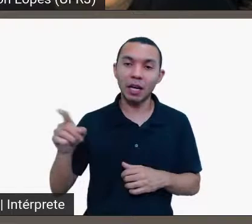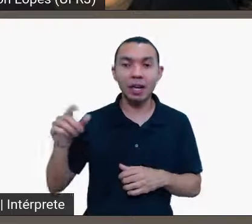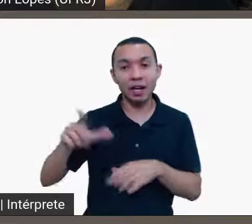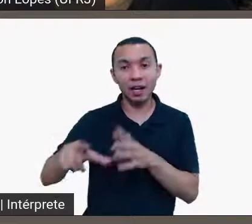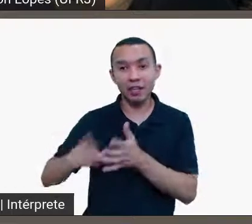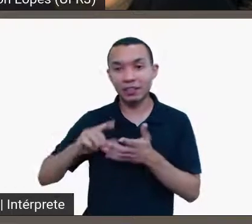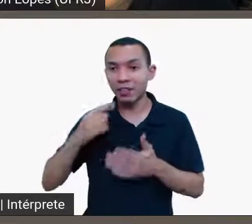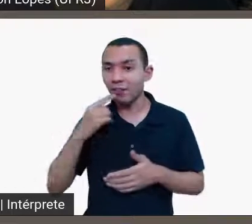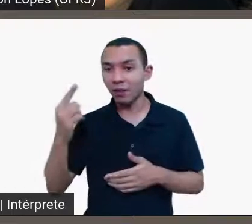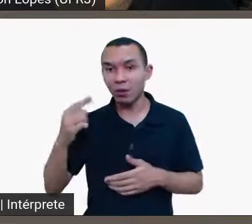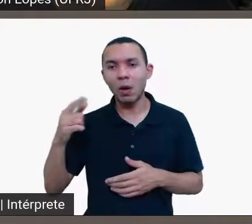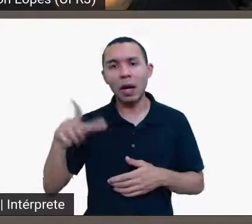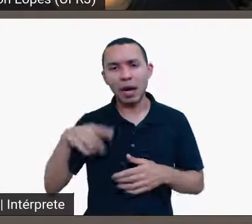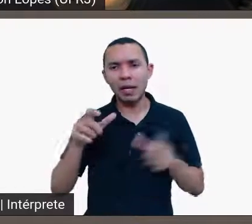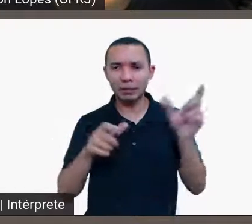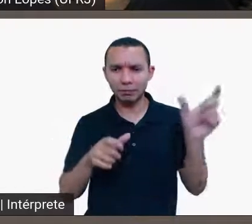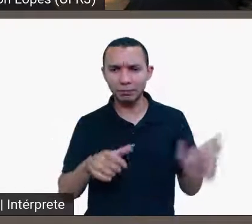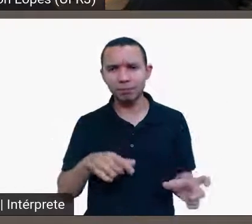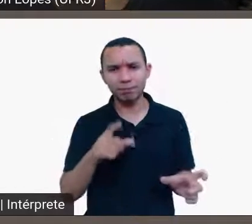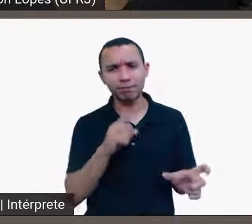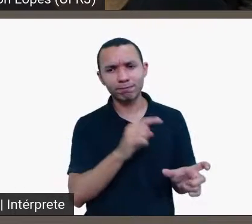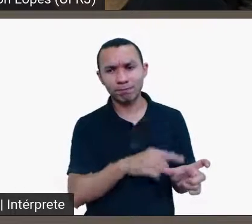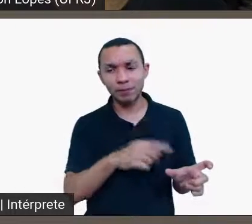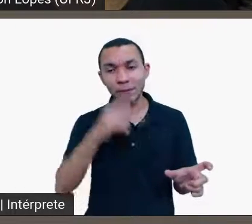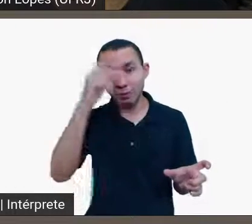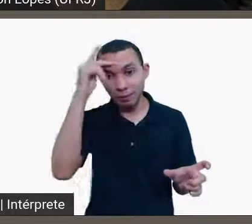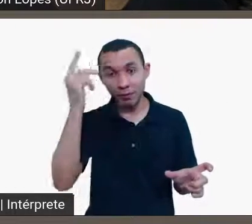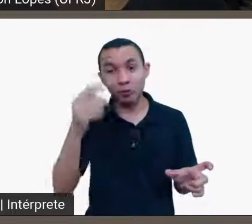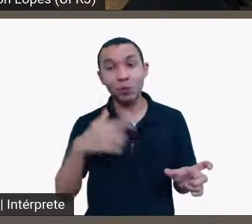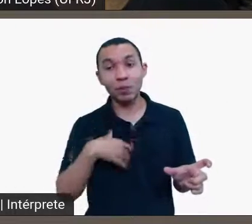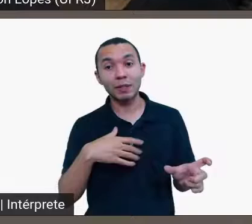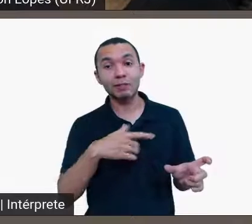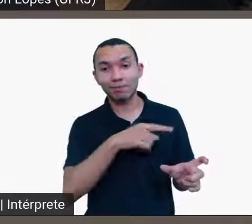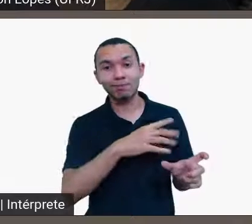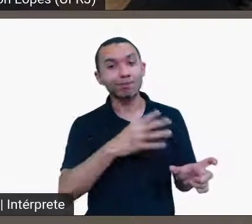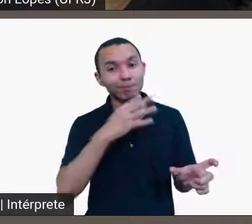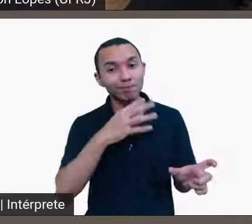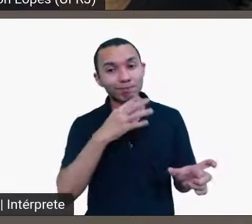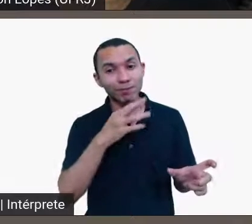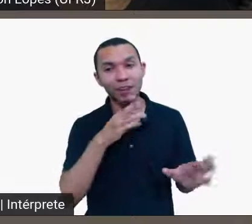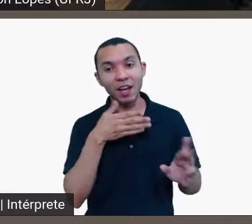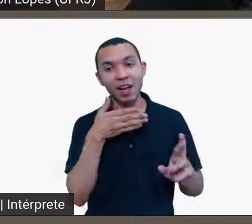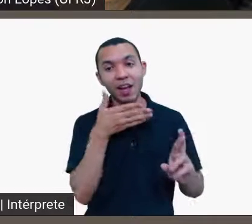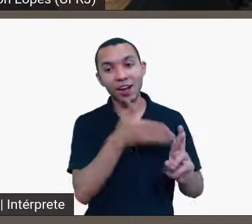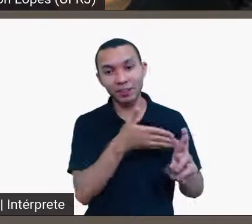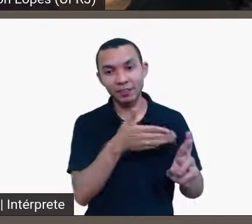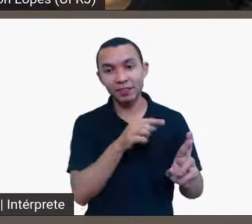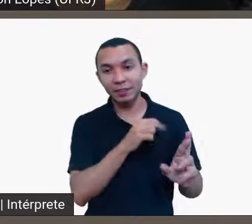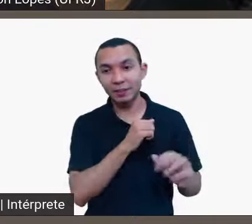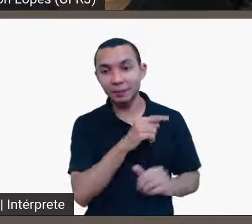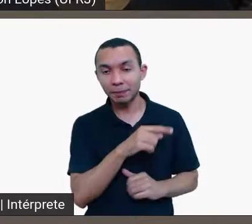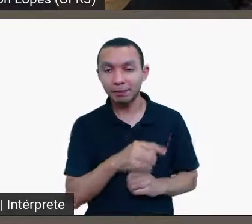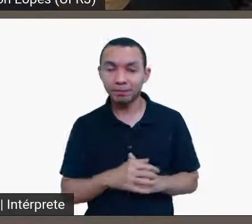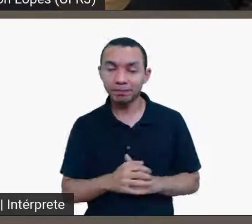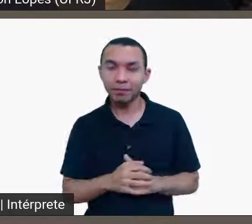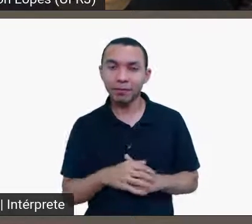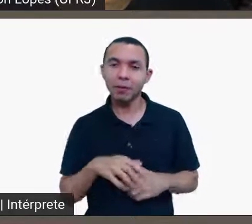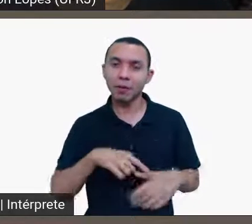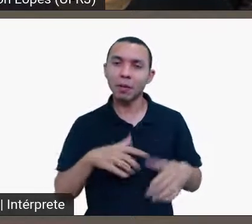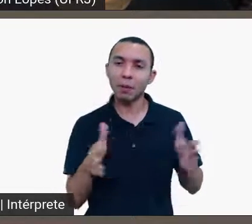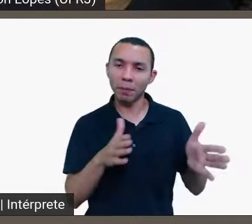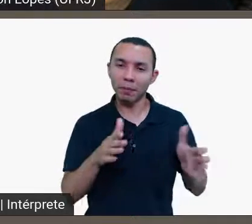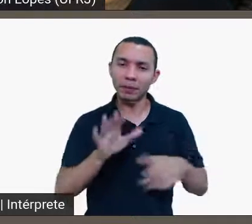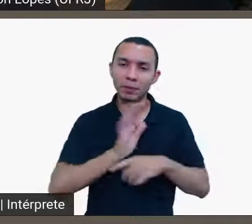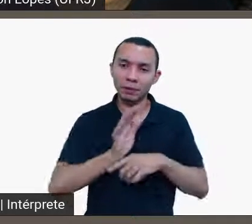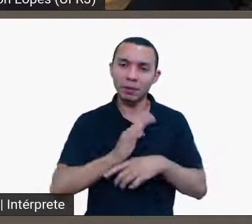uma dessas figuras muito emblemáticas, né? Em sintonia com vários momentos, né? Na história do cinema, nesses